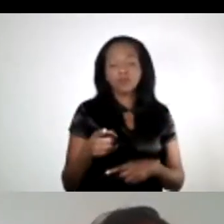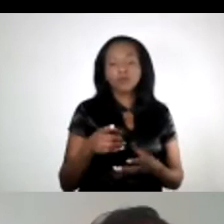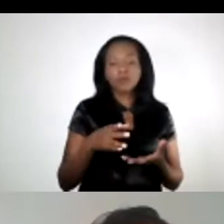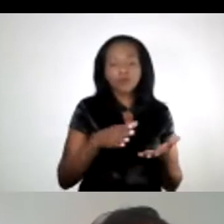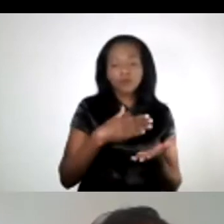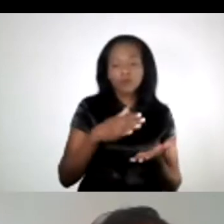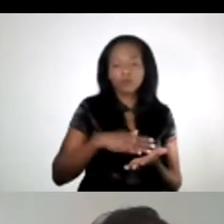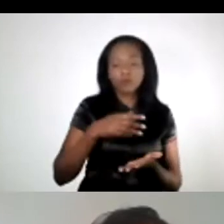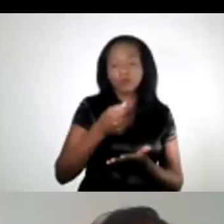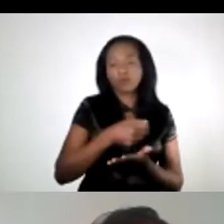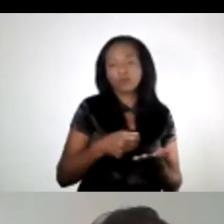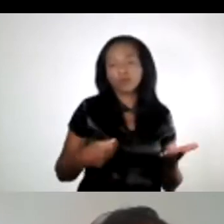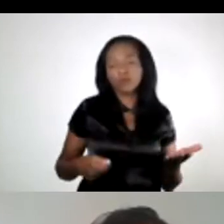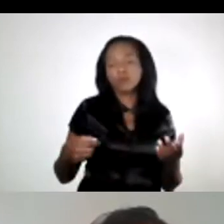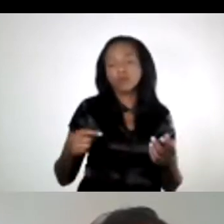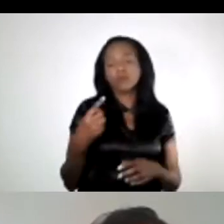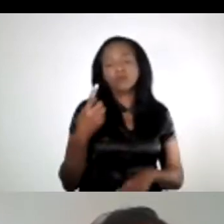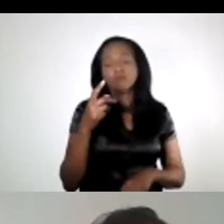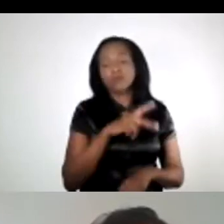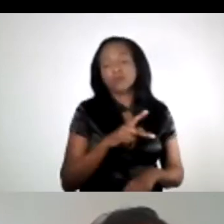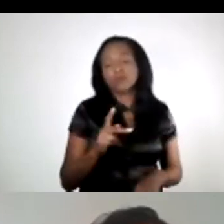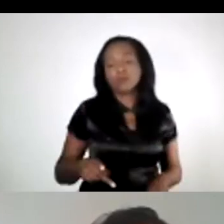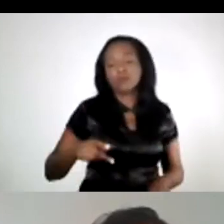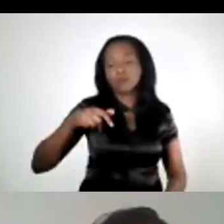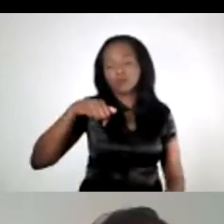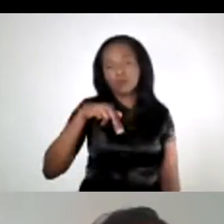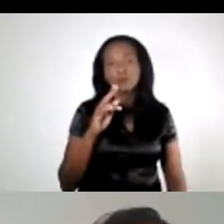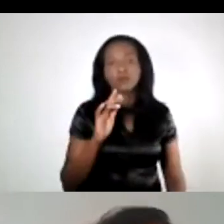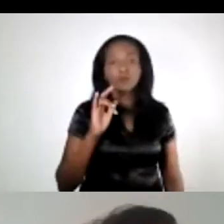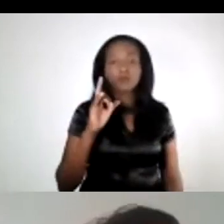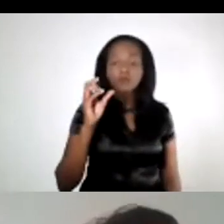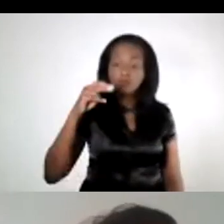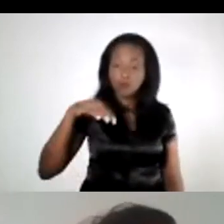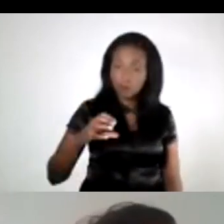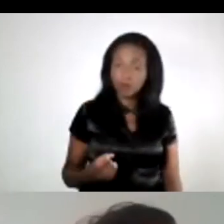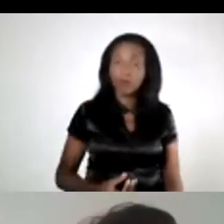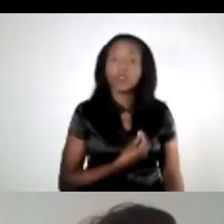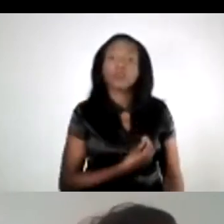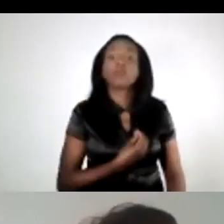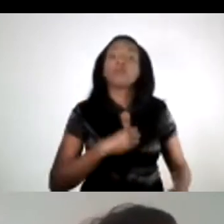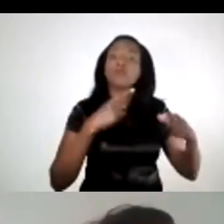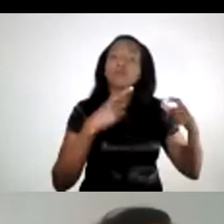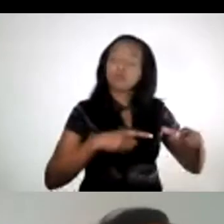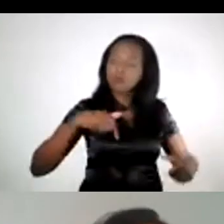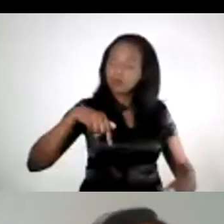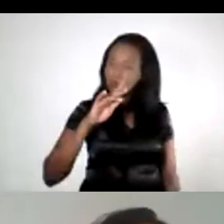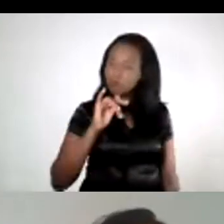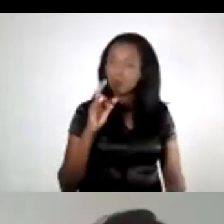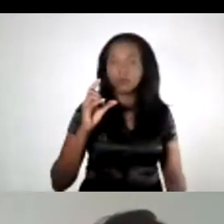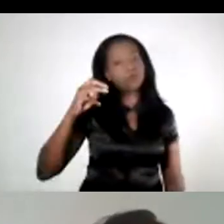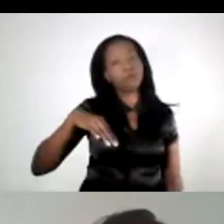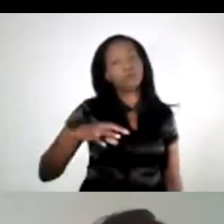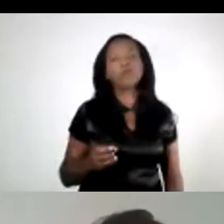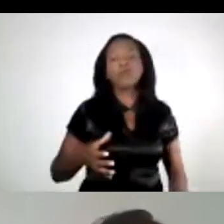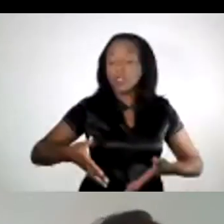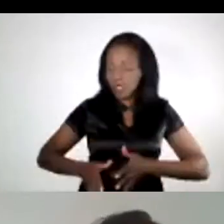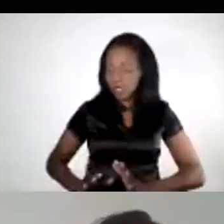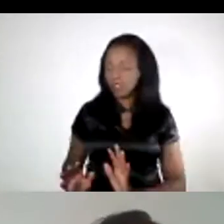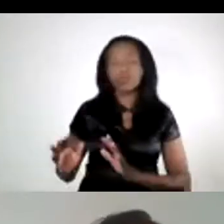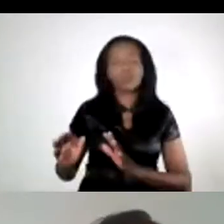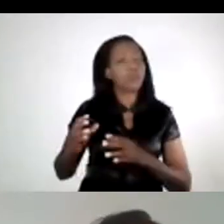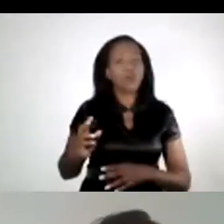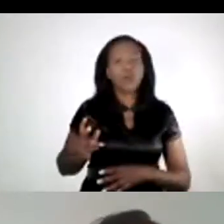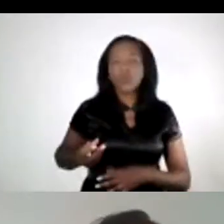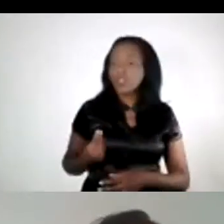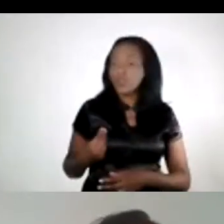por um professor quilombola, que mora no quilombo, né, nascido e criado no quilombo, e também